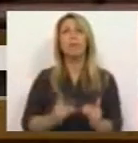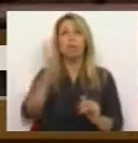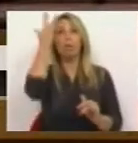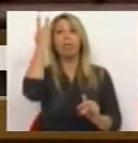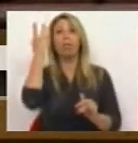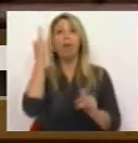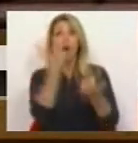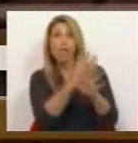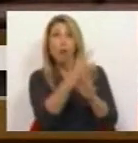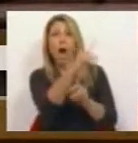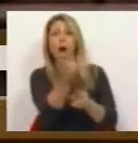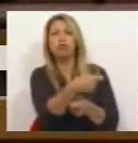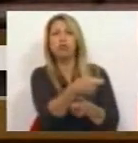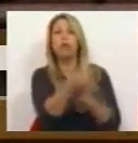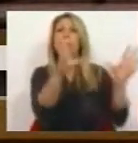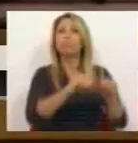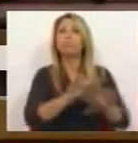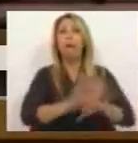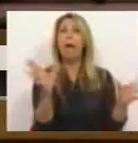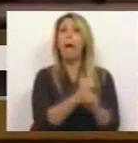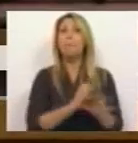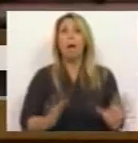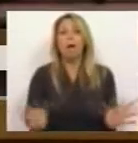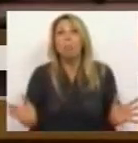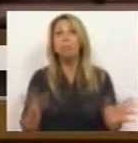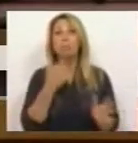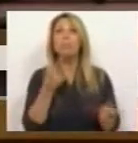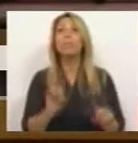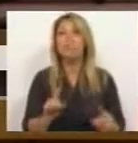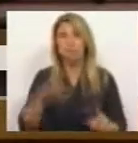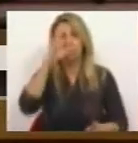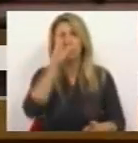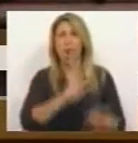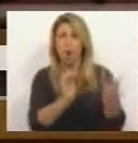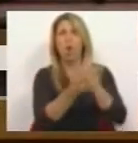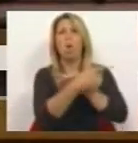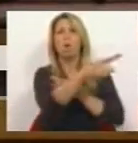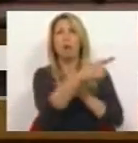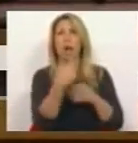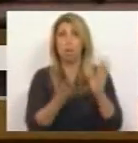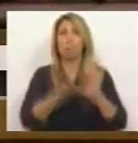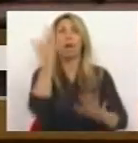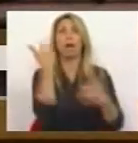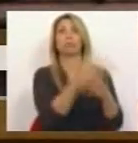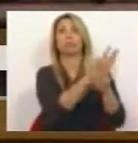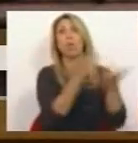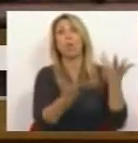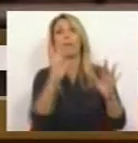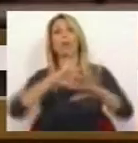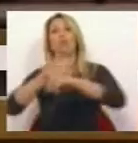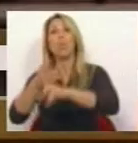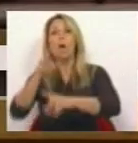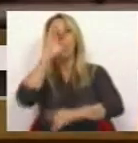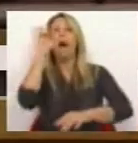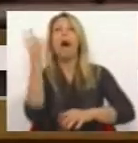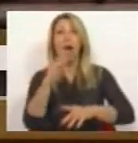facilidade, quando todos sabemos que o eucalipto é mais propício ao incêndio do que qualquer outra espécie, que fomenta a propagação dos incêndios para